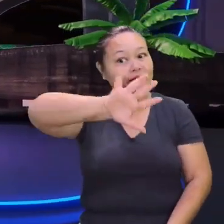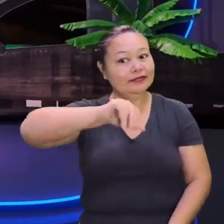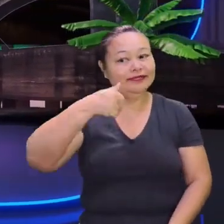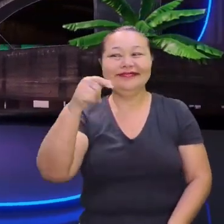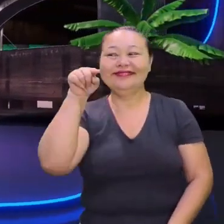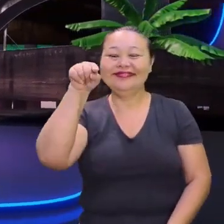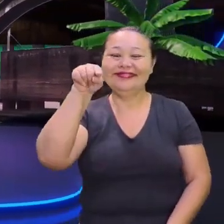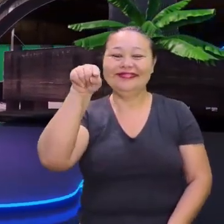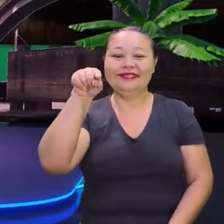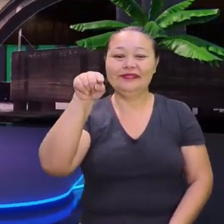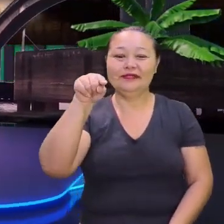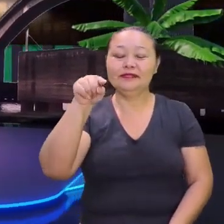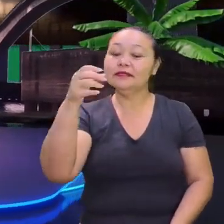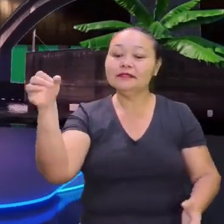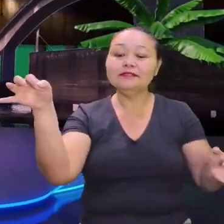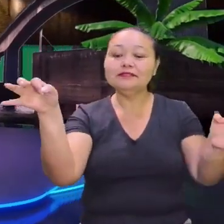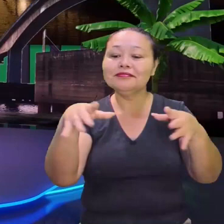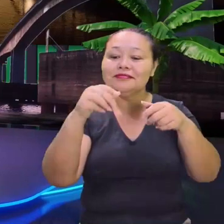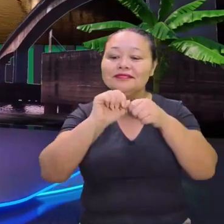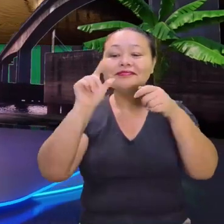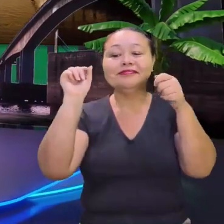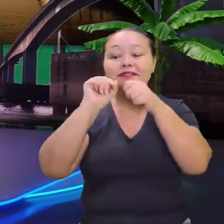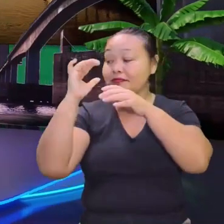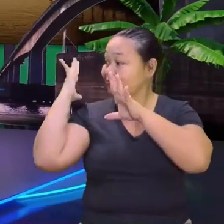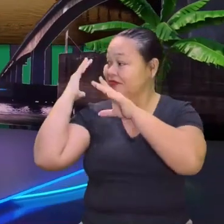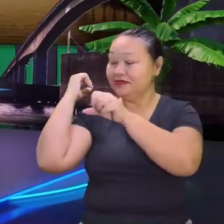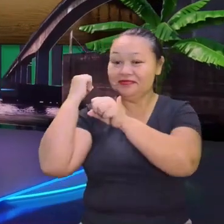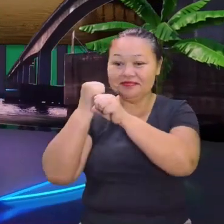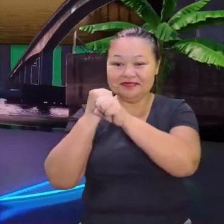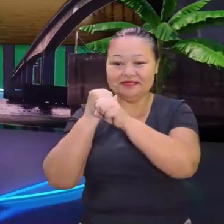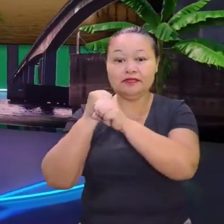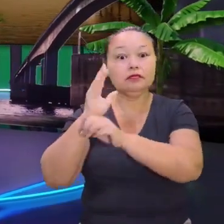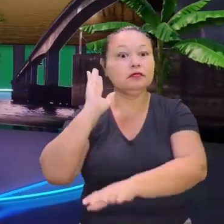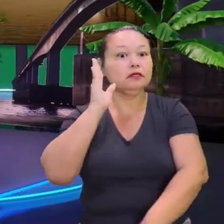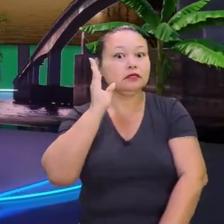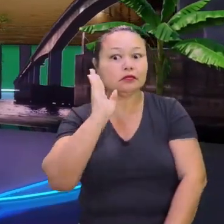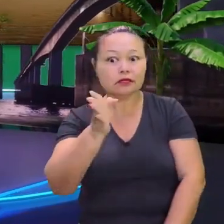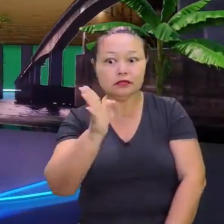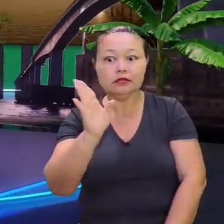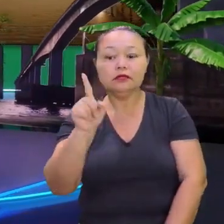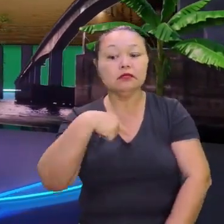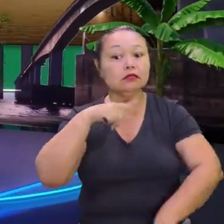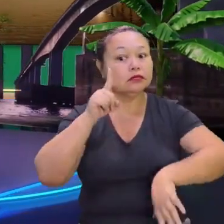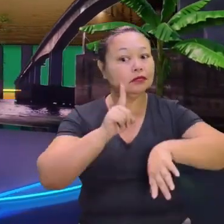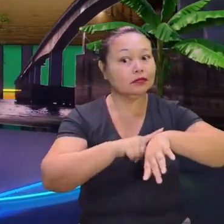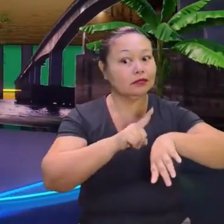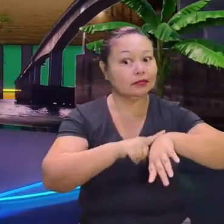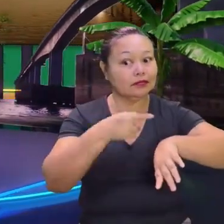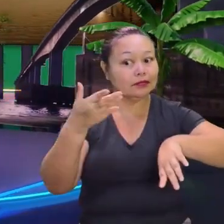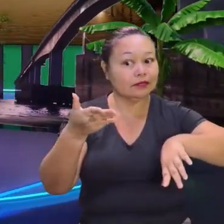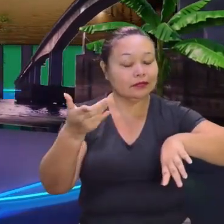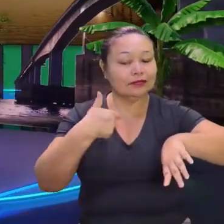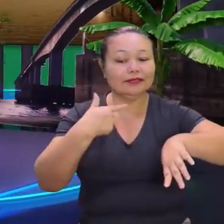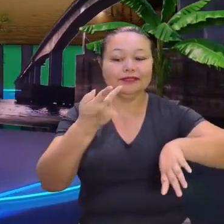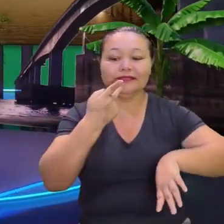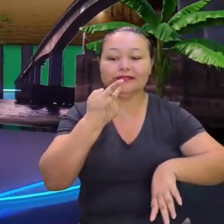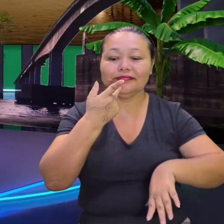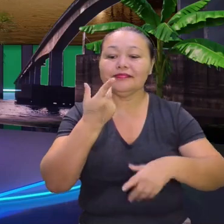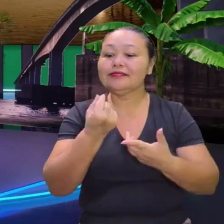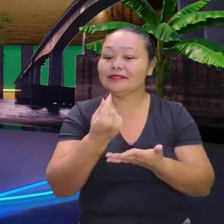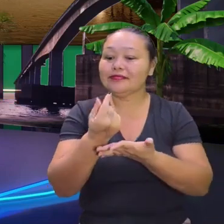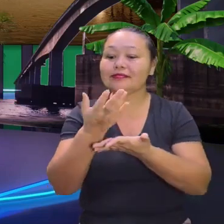galera! E aí? Estamos prontos para fazer nosso resumão, Rogério? Já, meu brother, na hora. Rogério, falamos